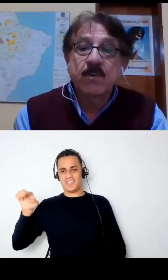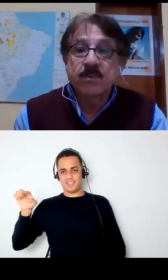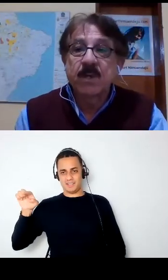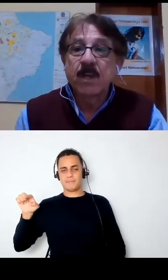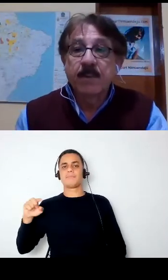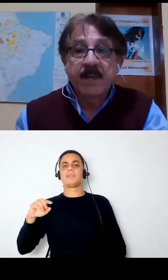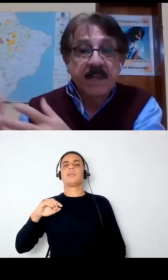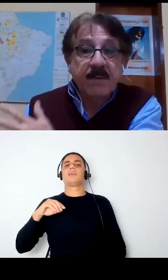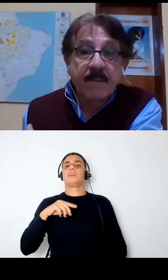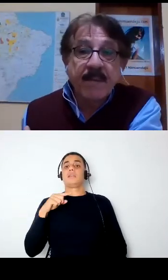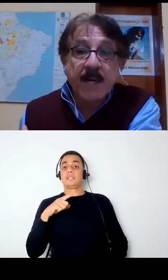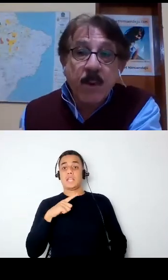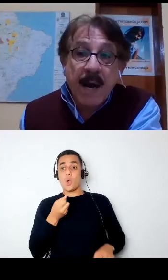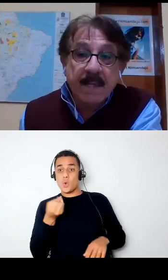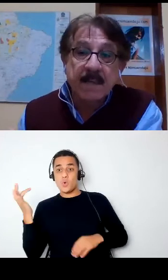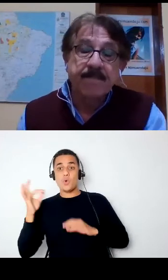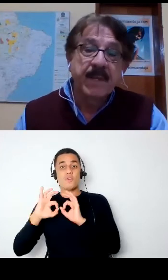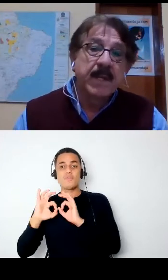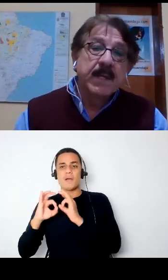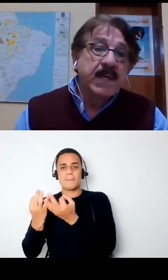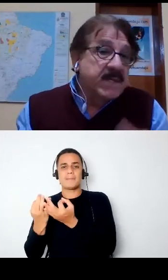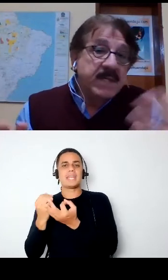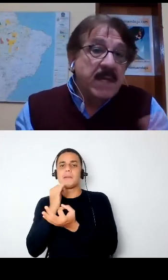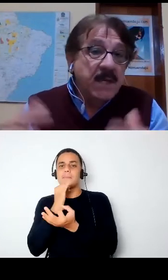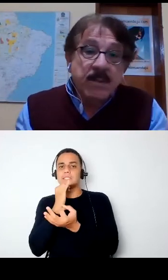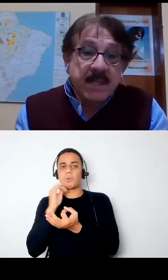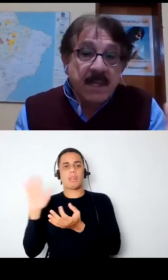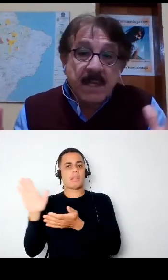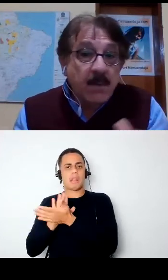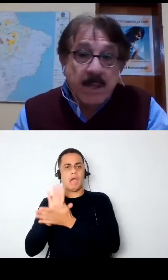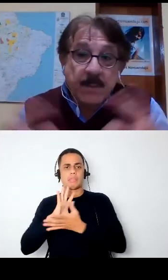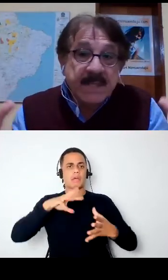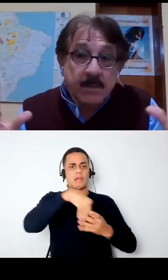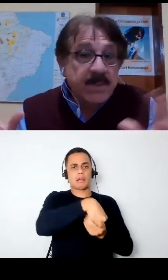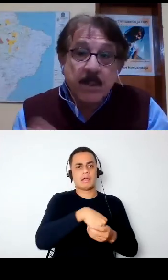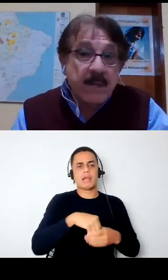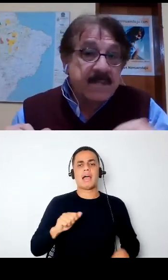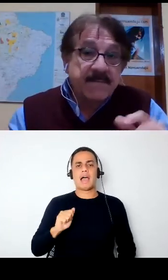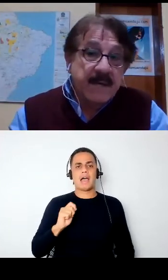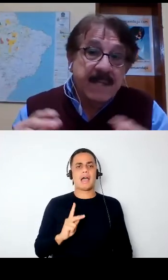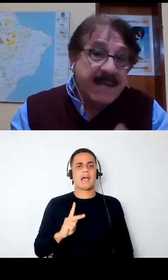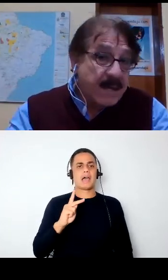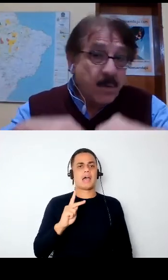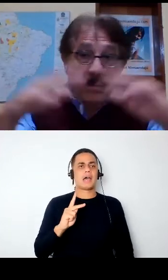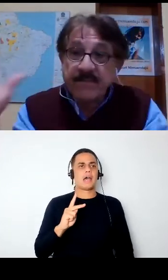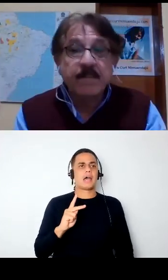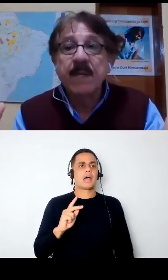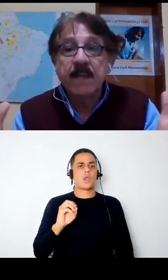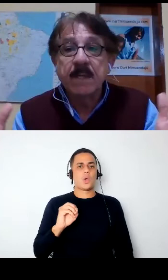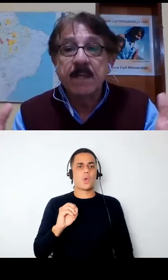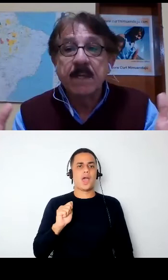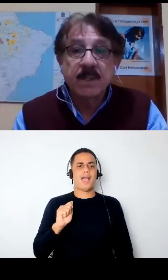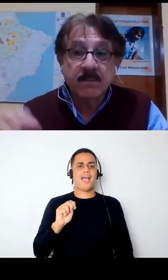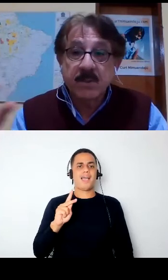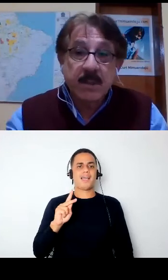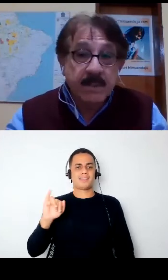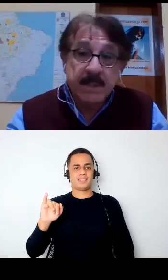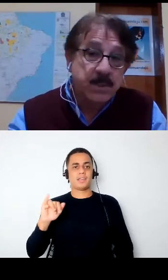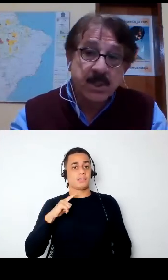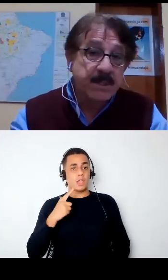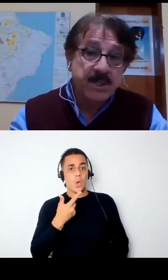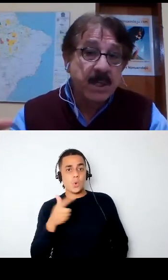desses troncos. Por exemplo, a família Aruac. E existem línguas que nenhum linguista conseguiu classificar nem como família linguística. Então,